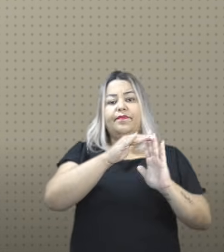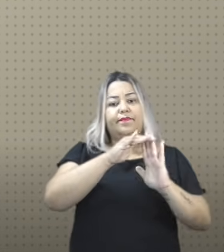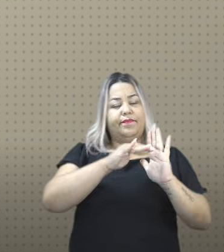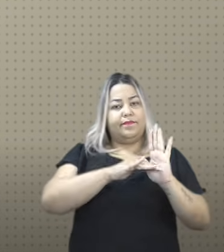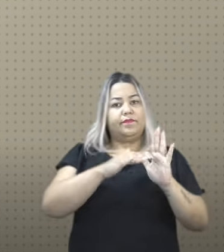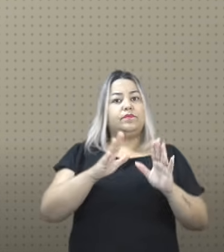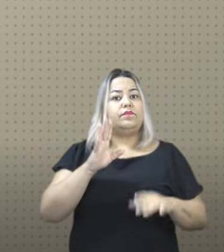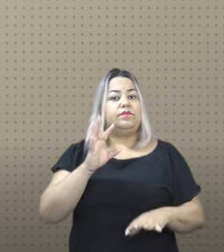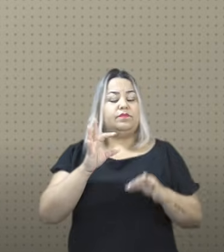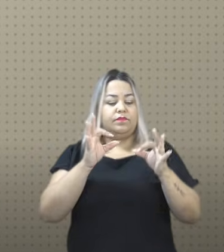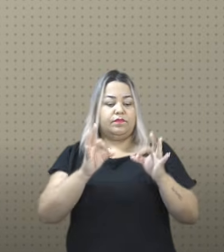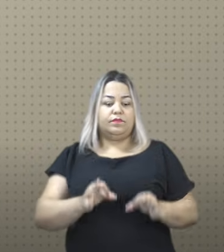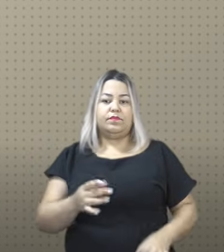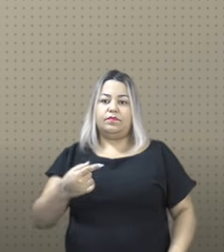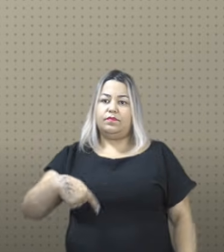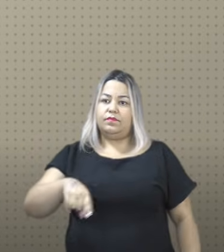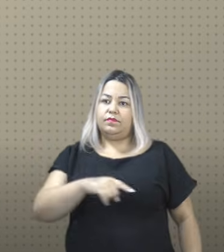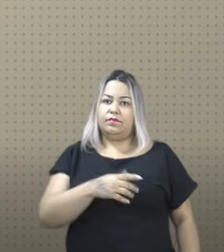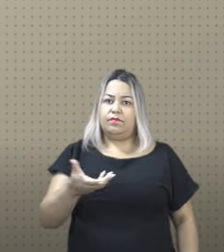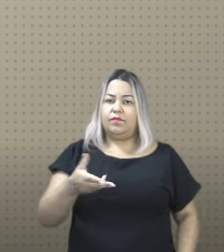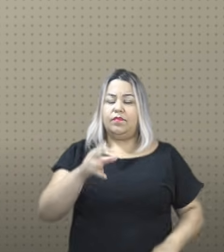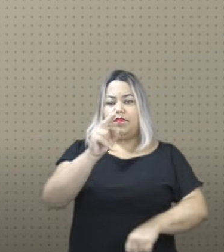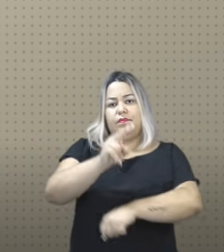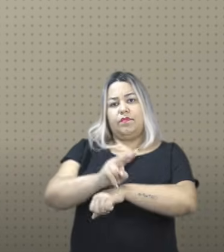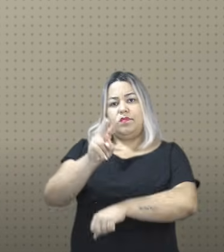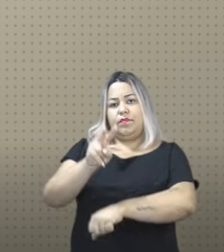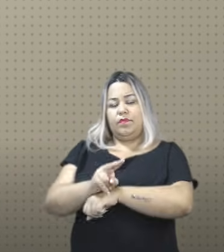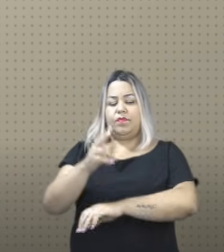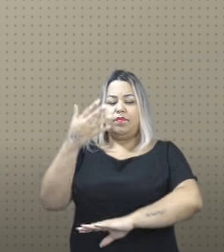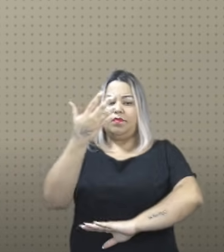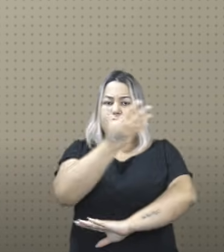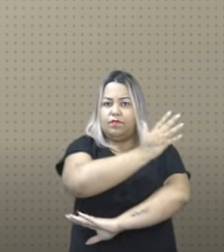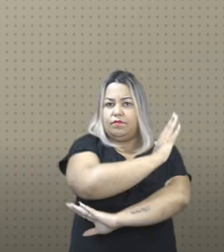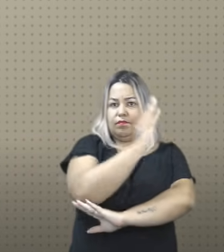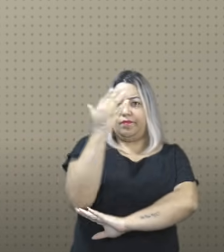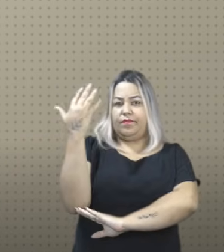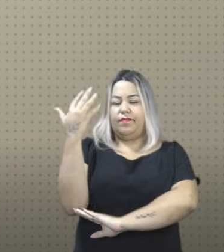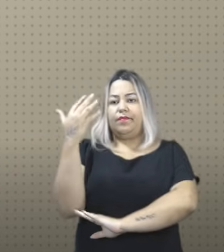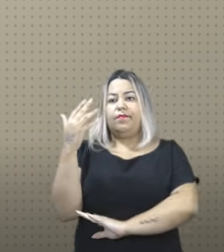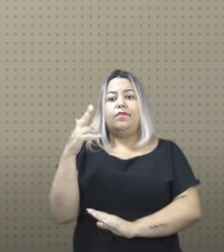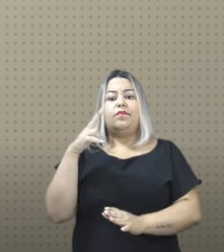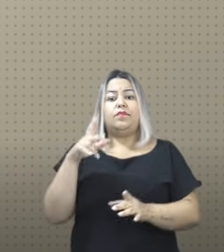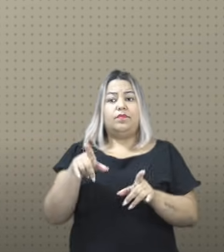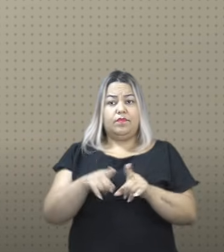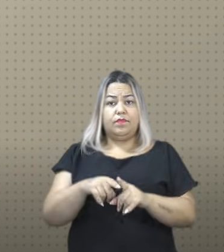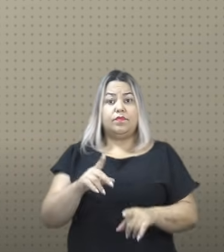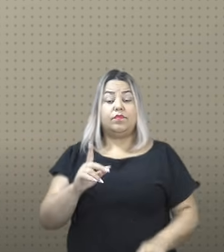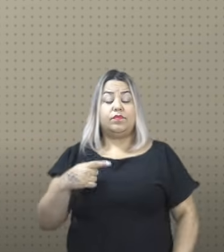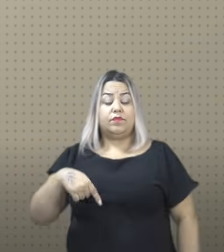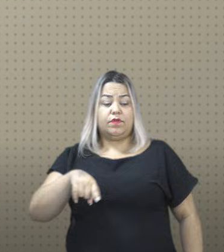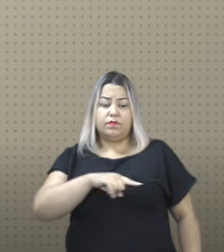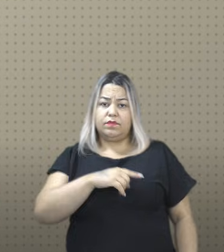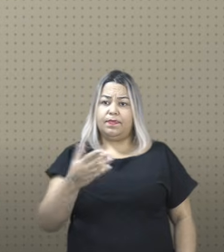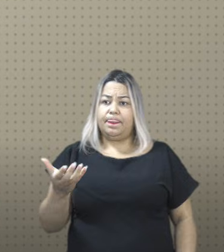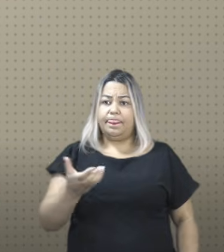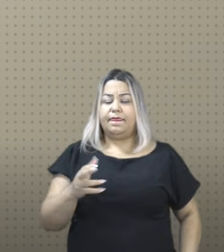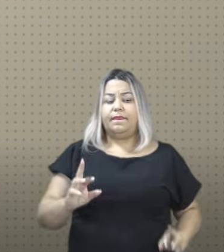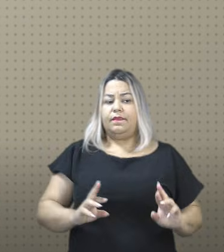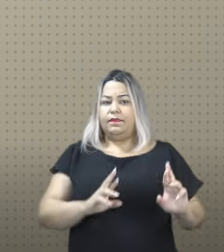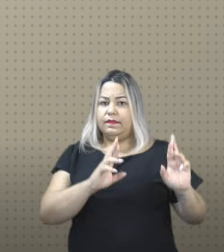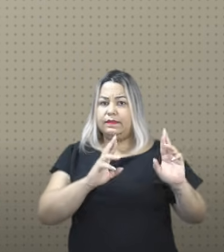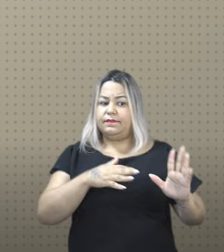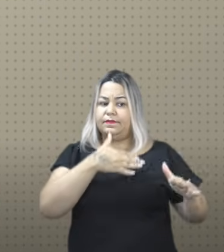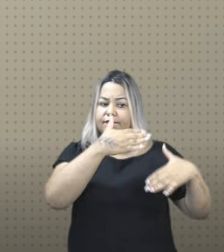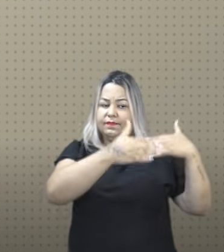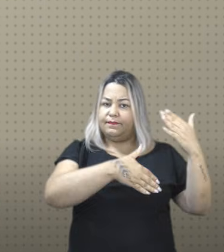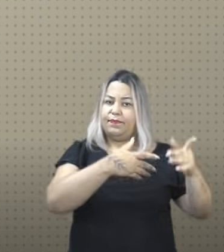Nós queremos a preservação ambiental, nós queremos a floresta em pé, mas também nós queremos perspectiva de